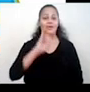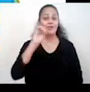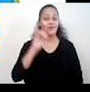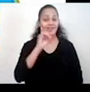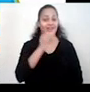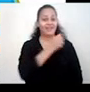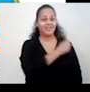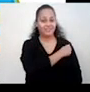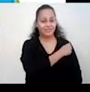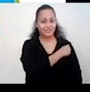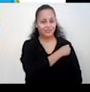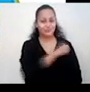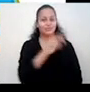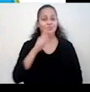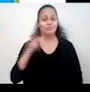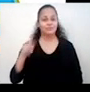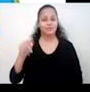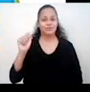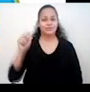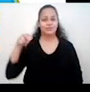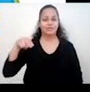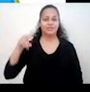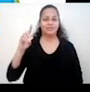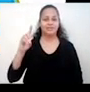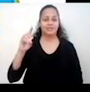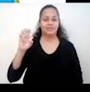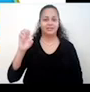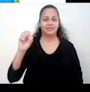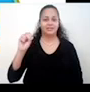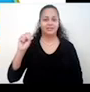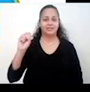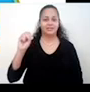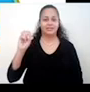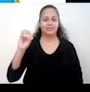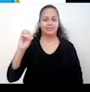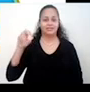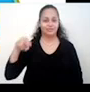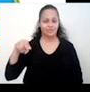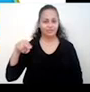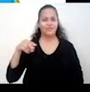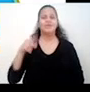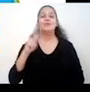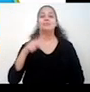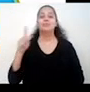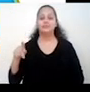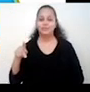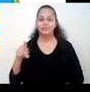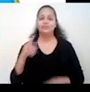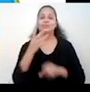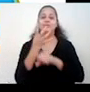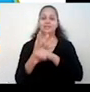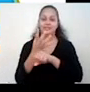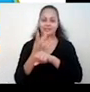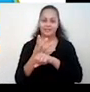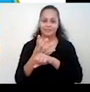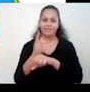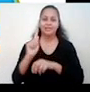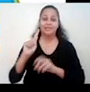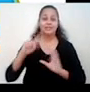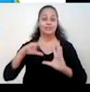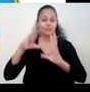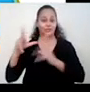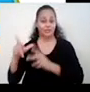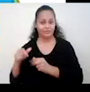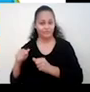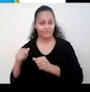Olá pessoal, eu sou o Anderson, professor de Geografia. Vamos dar continuidade aí ao estudo do mundo urbano. Na